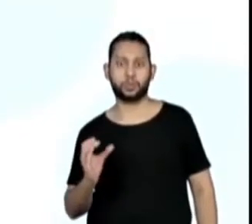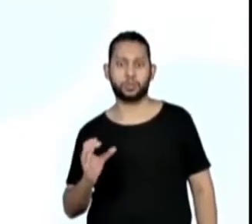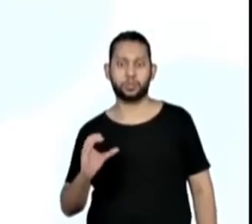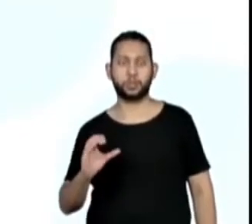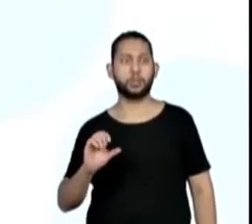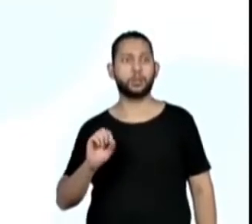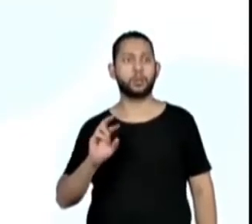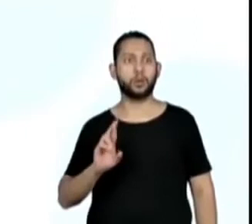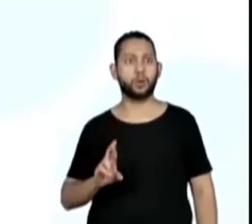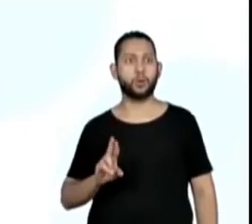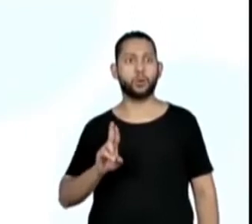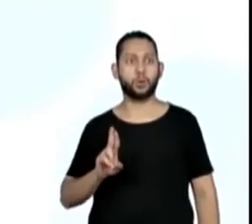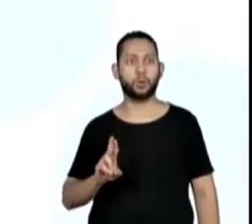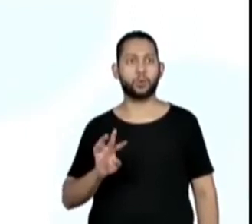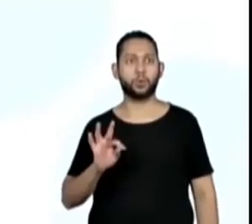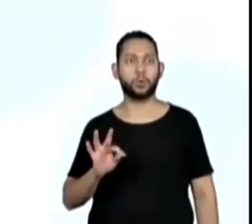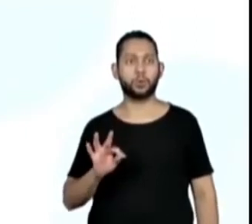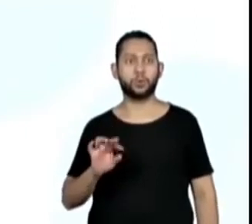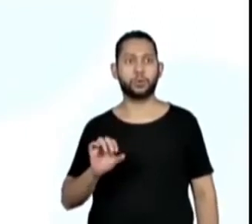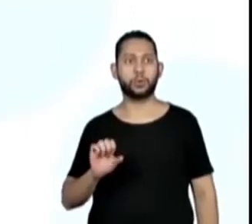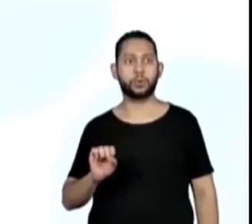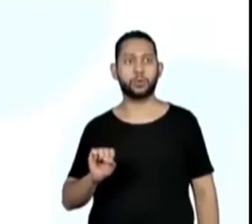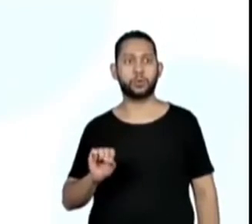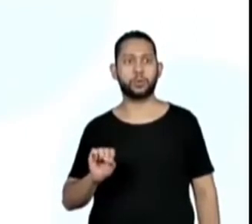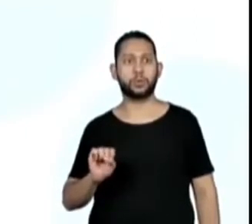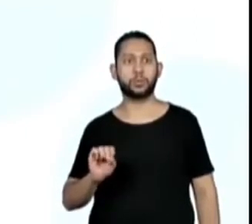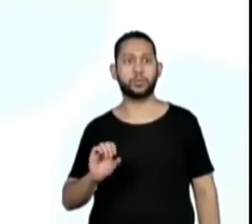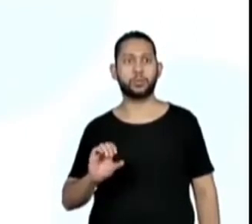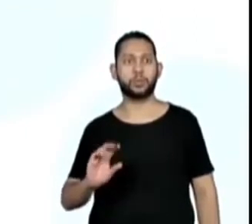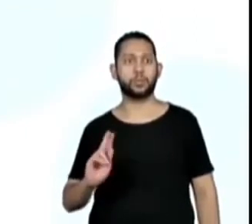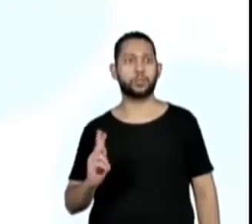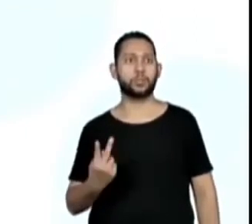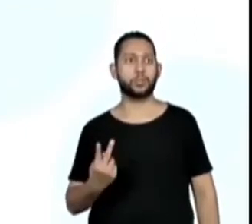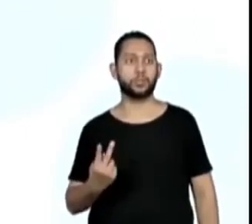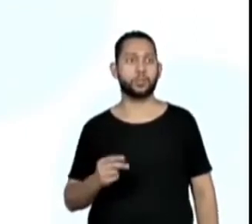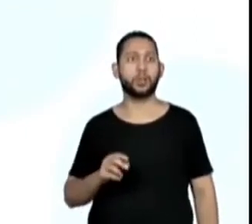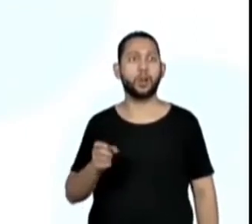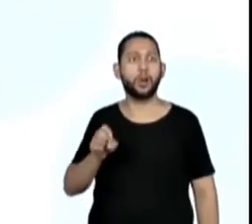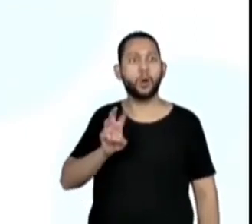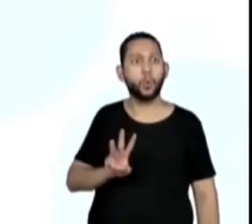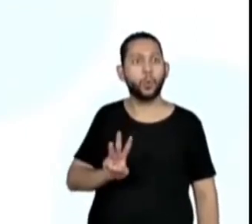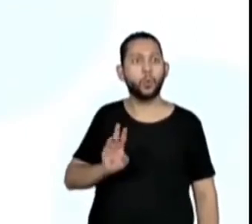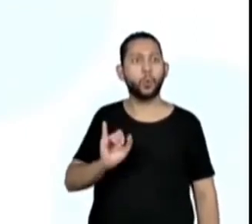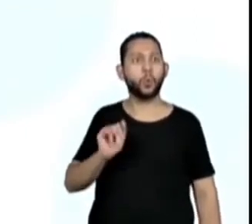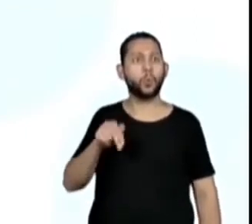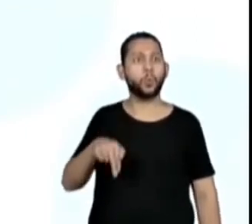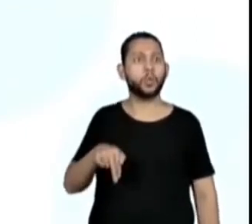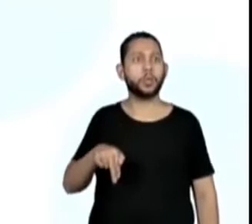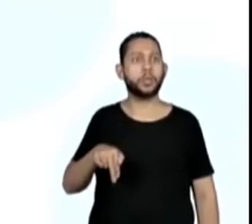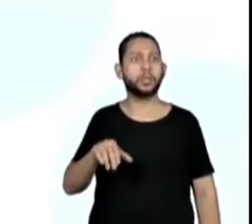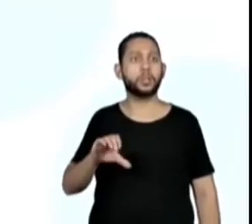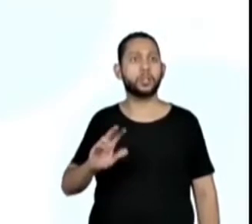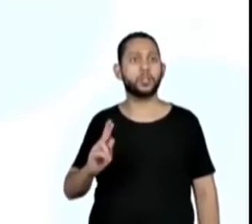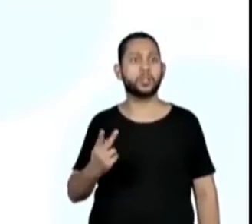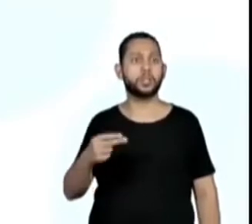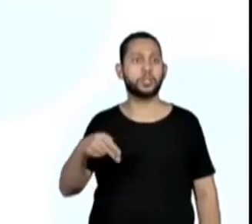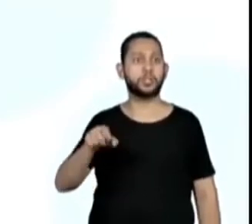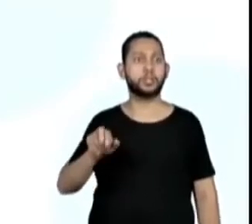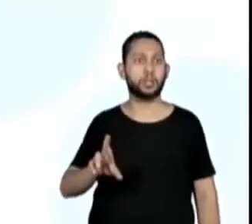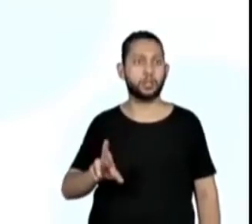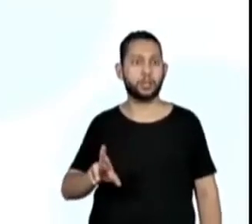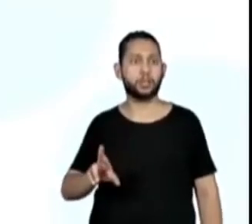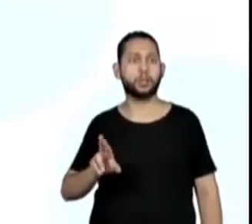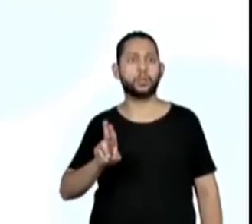Na foto, turma, ó. Münchner Rutschen. Aí, viu? Simples. Münchner Rutschen. Perfeito. Então, turma,